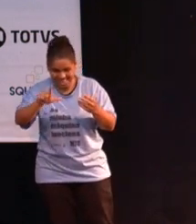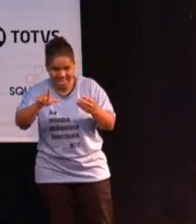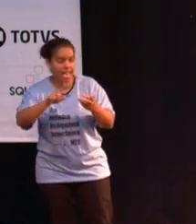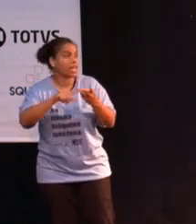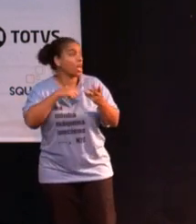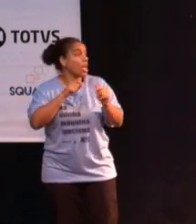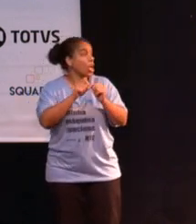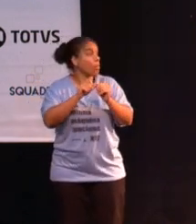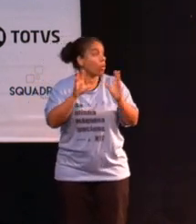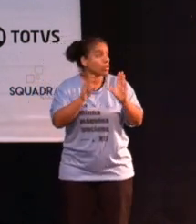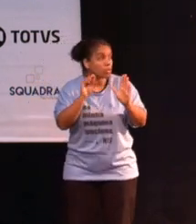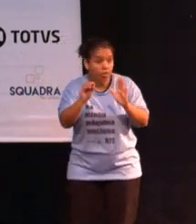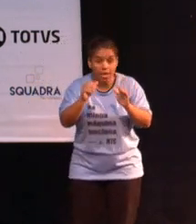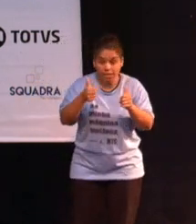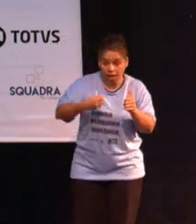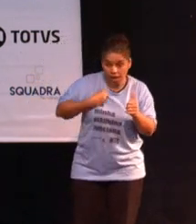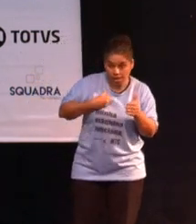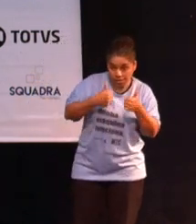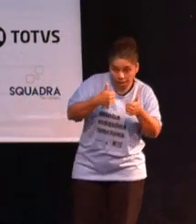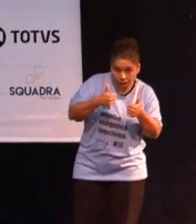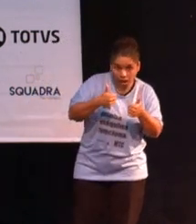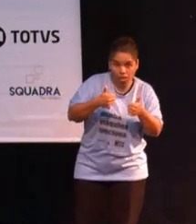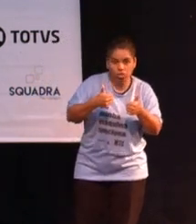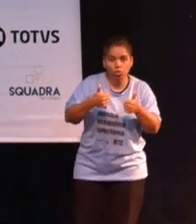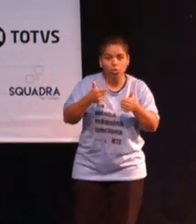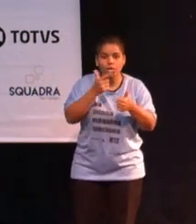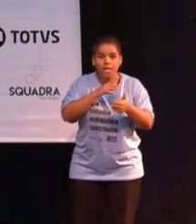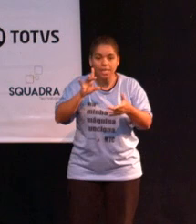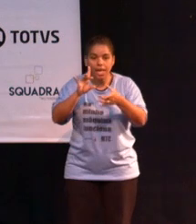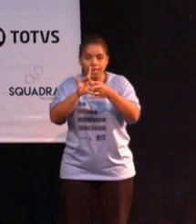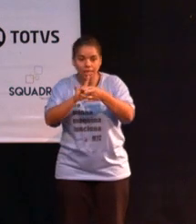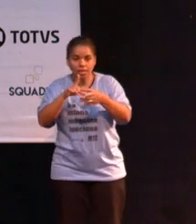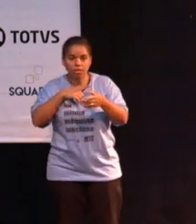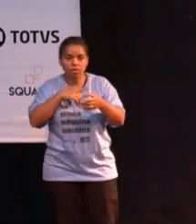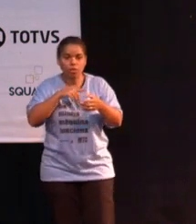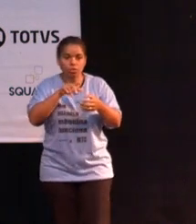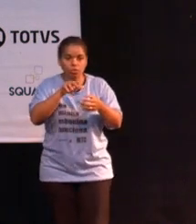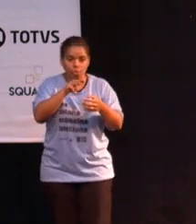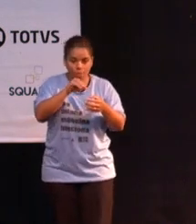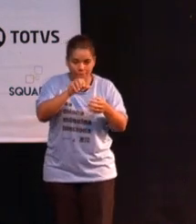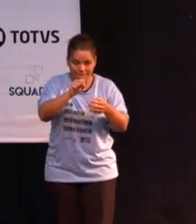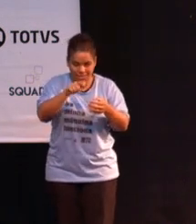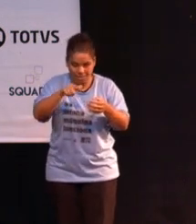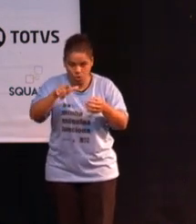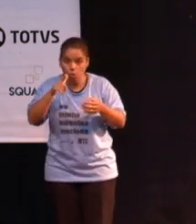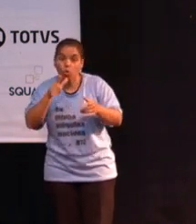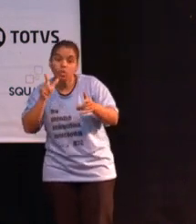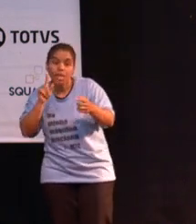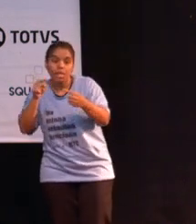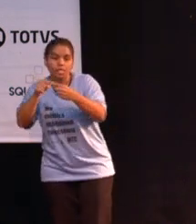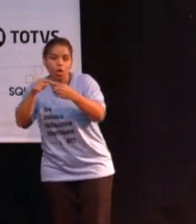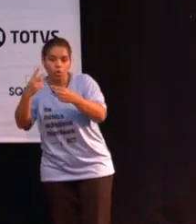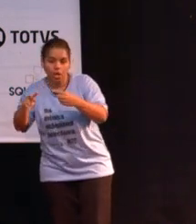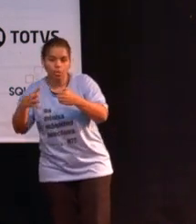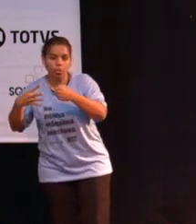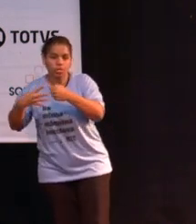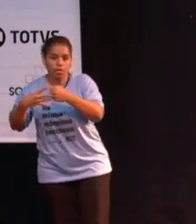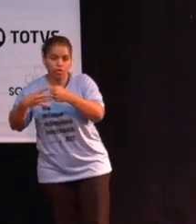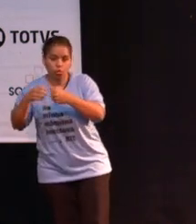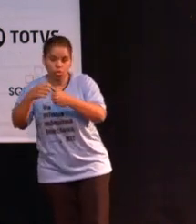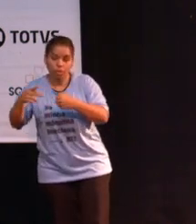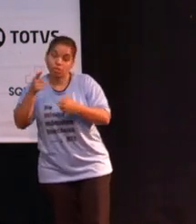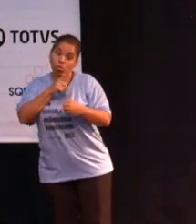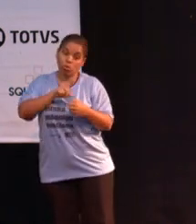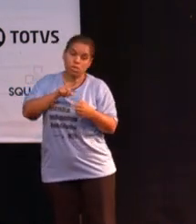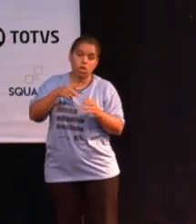posso estar sendo mais 5 instalado que é o do estado ea integração e sim mas se consegue ser conectado pela cdu de aplicação só que eu consiga